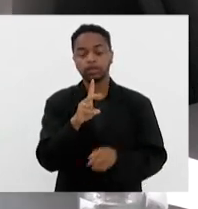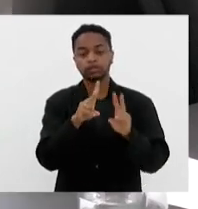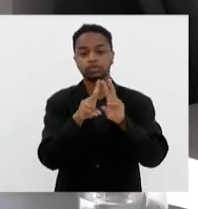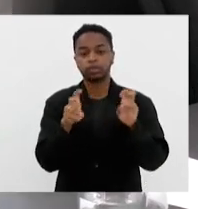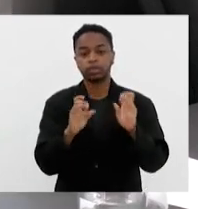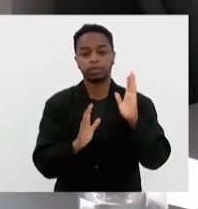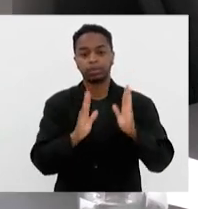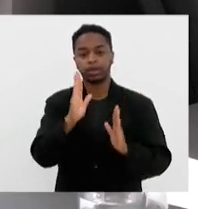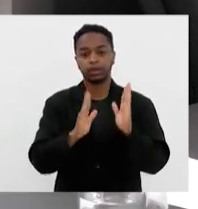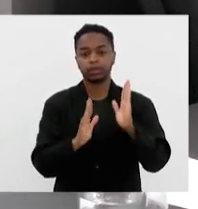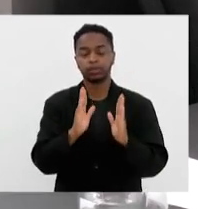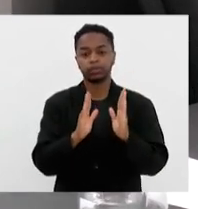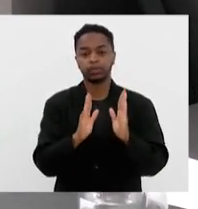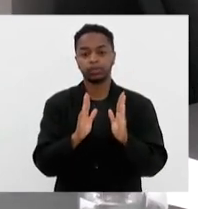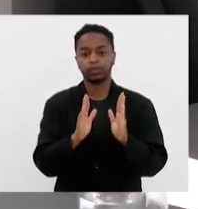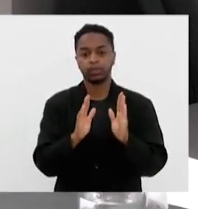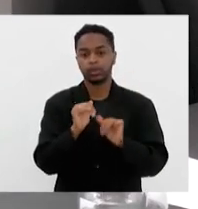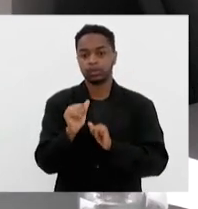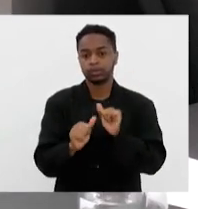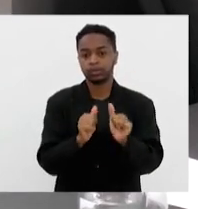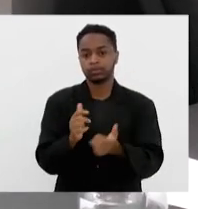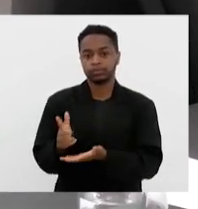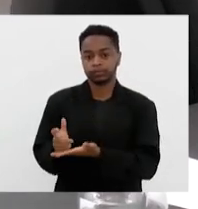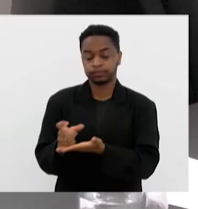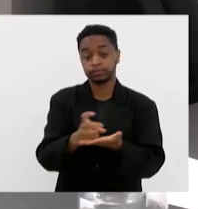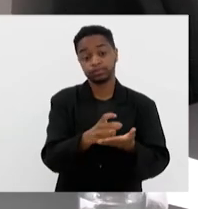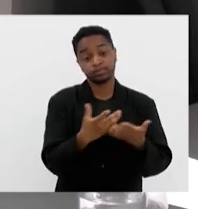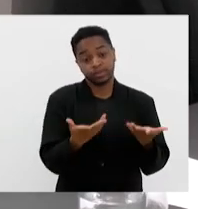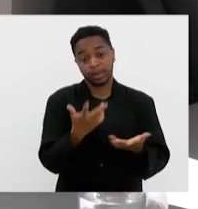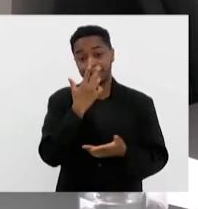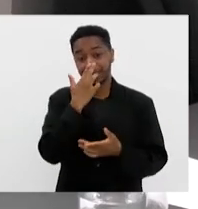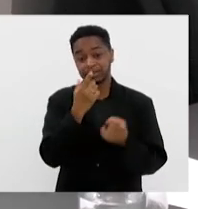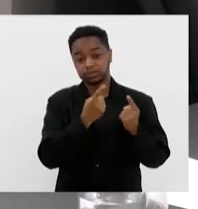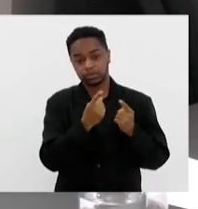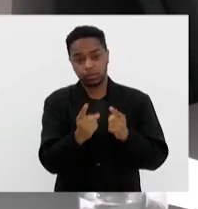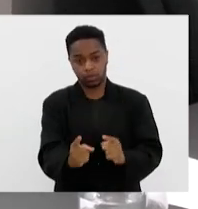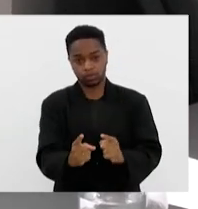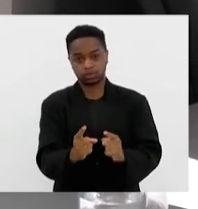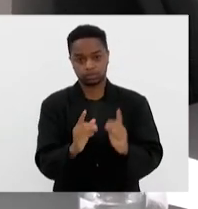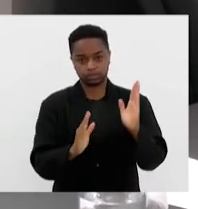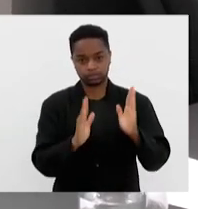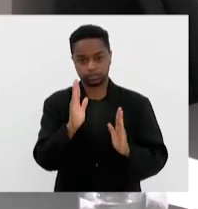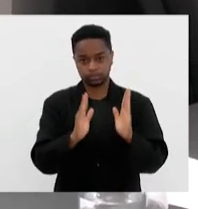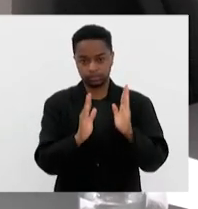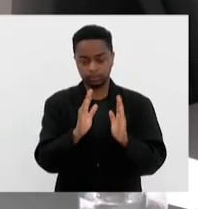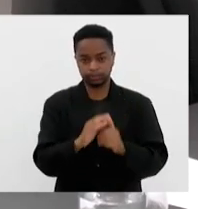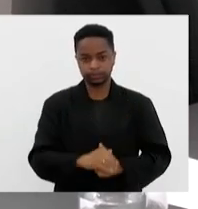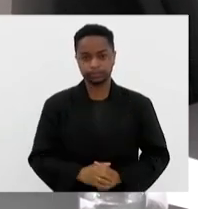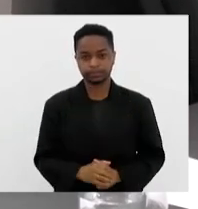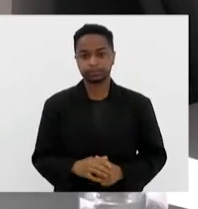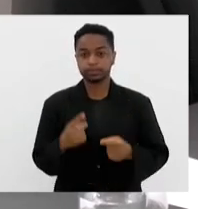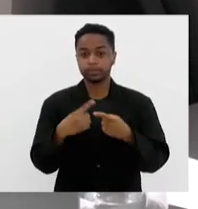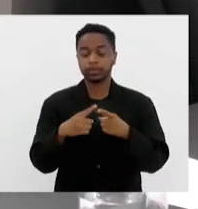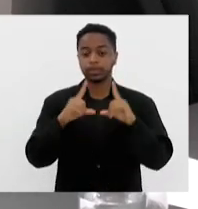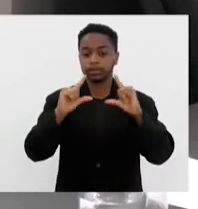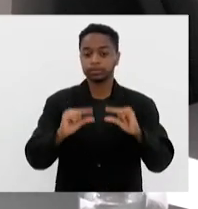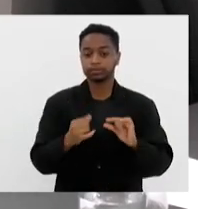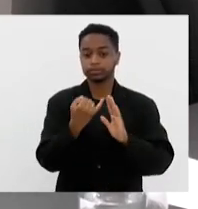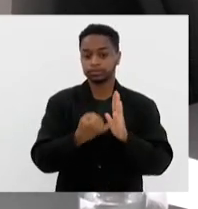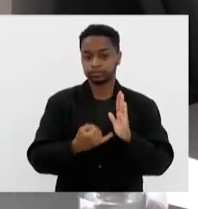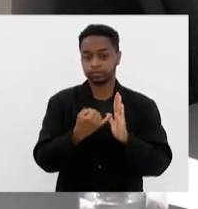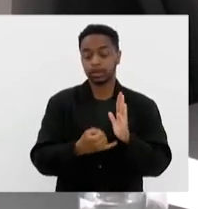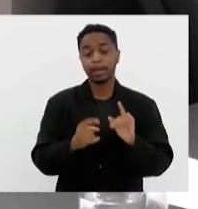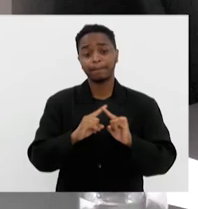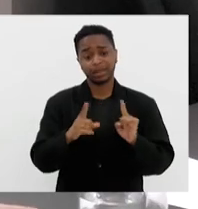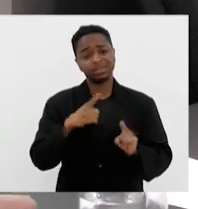recuperação e, em tese, há uma afronta ao regime de recuperação. Quando ele reduz imposto... Mas isso já